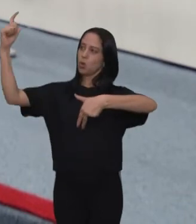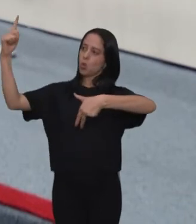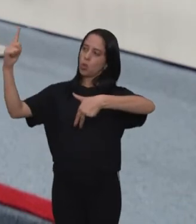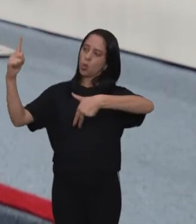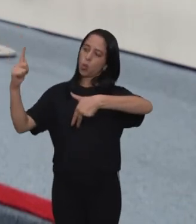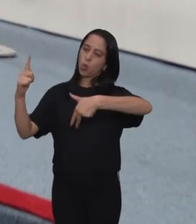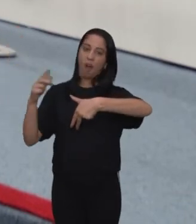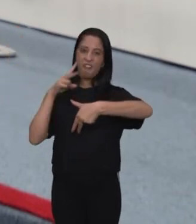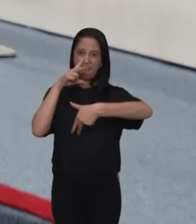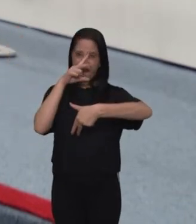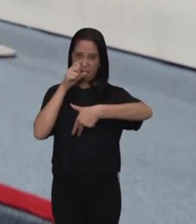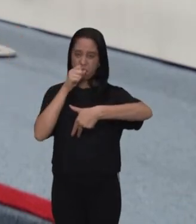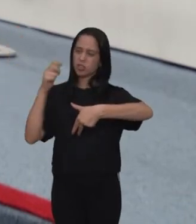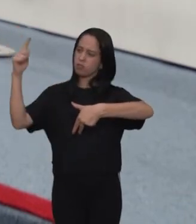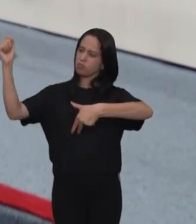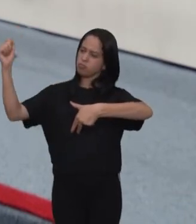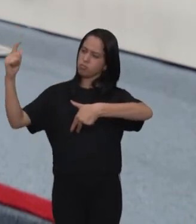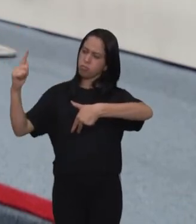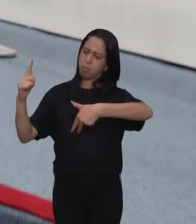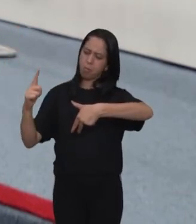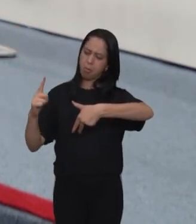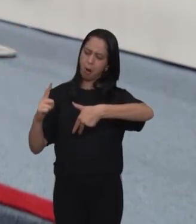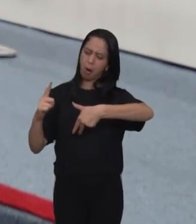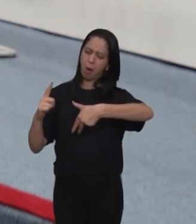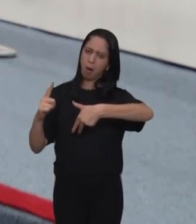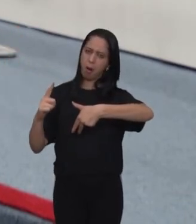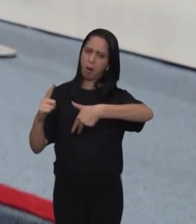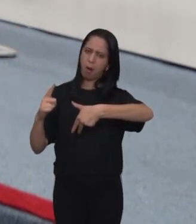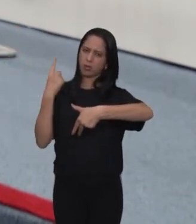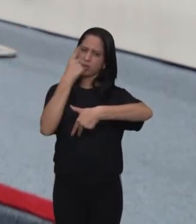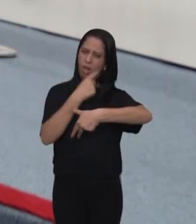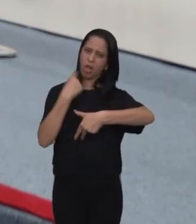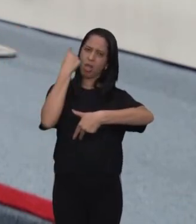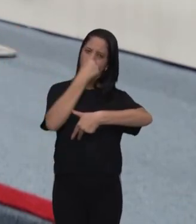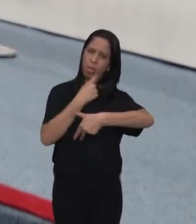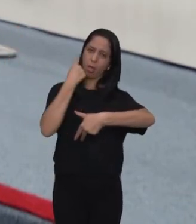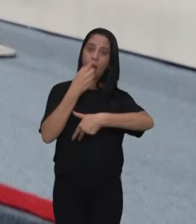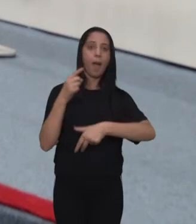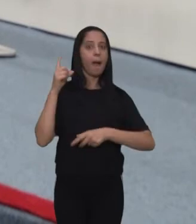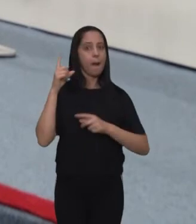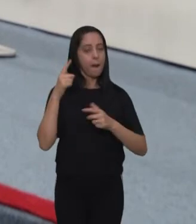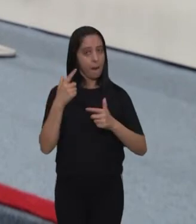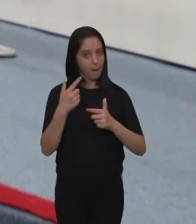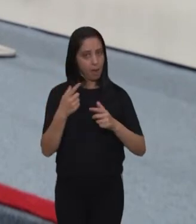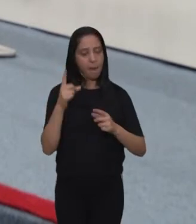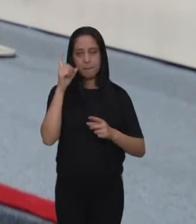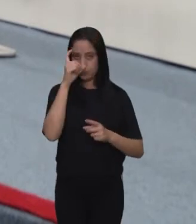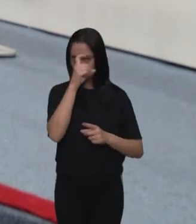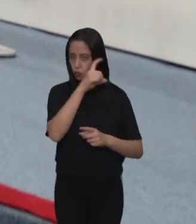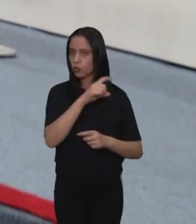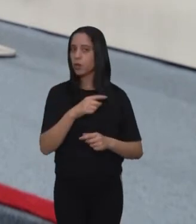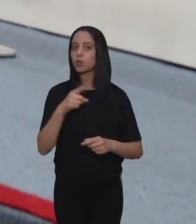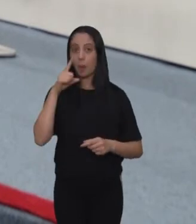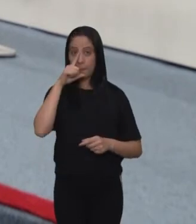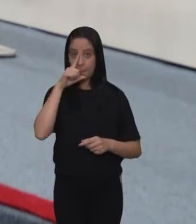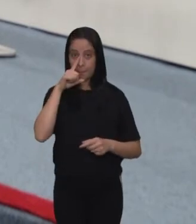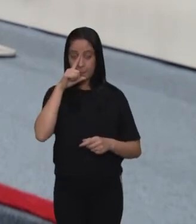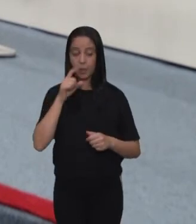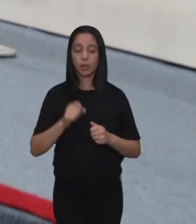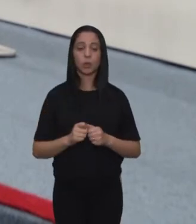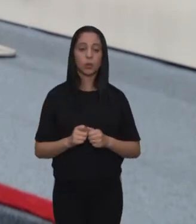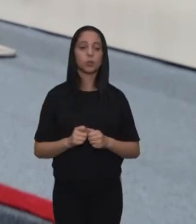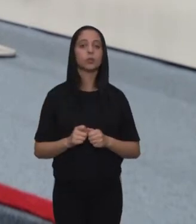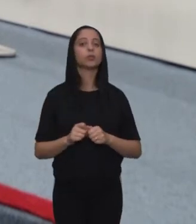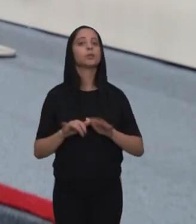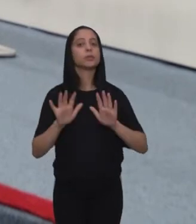solar intensa quanto ao aparecimento de manchas o sobressalencias na pele as